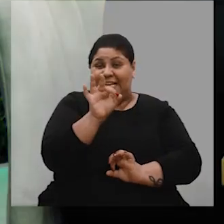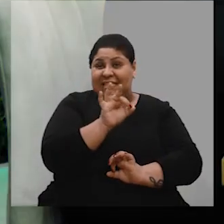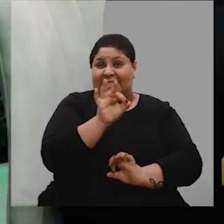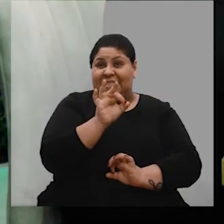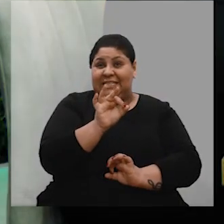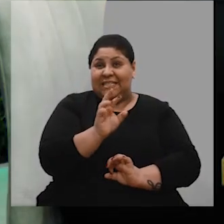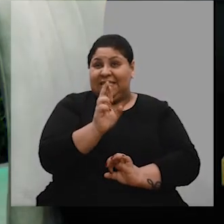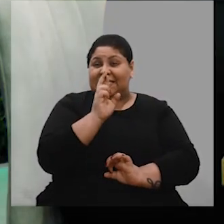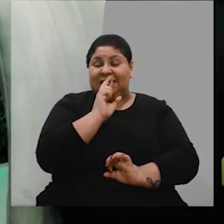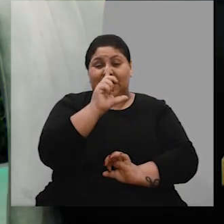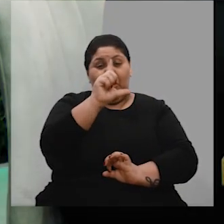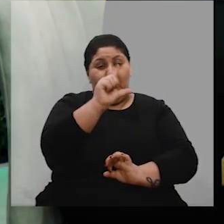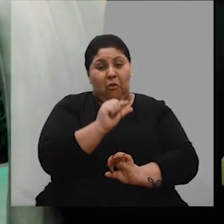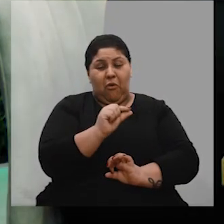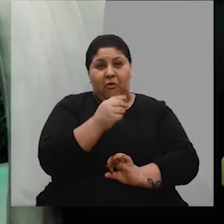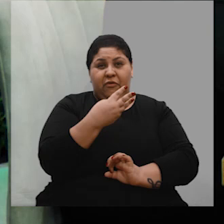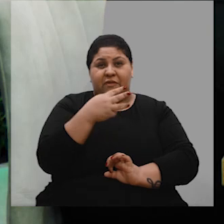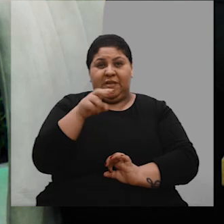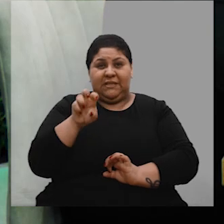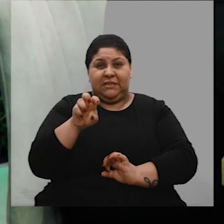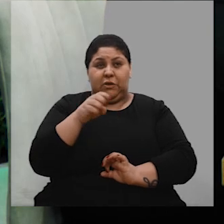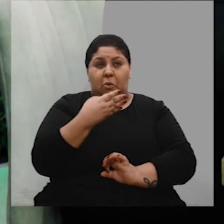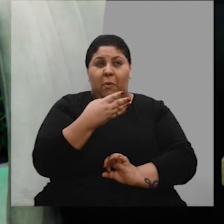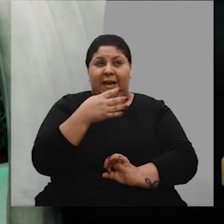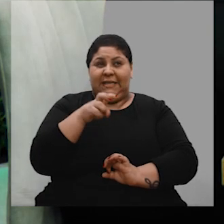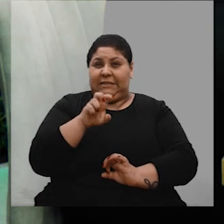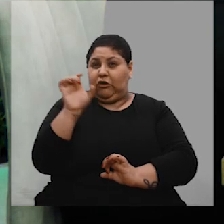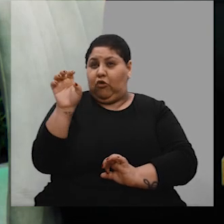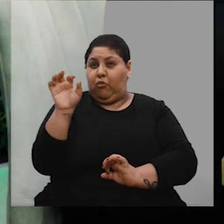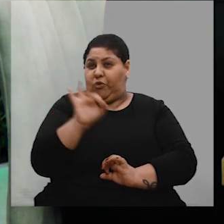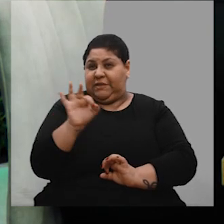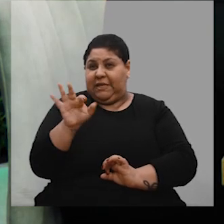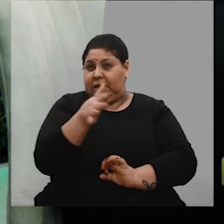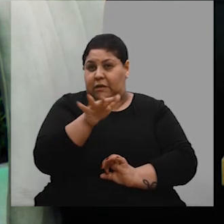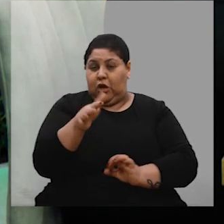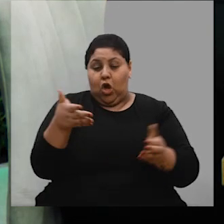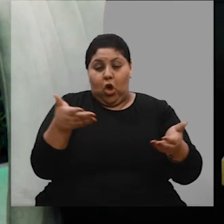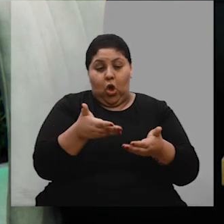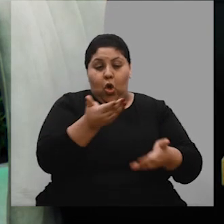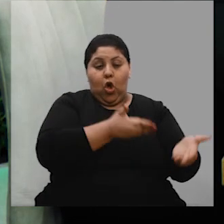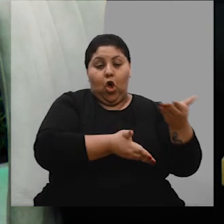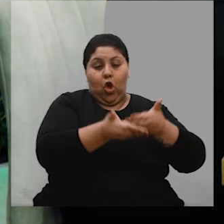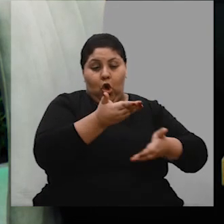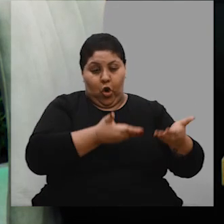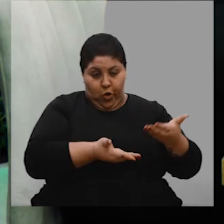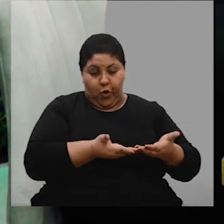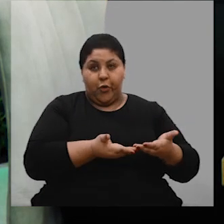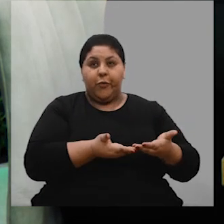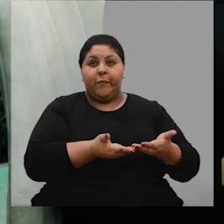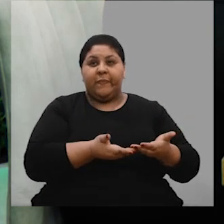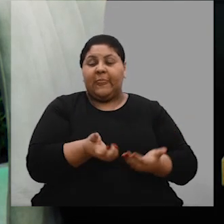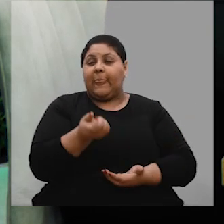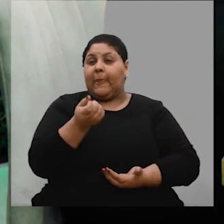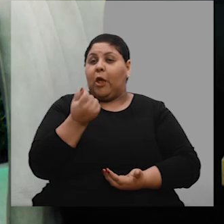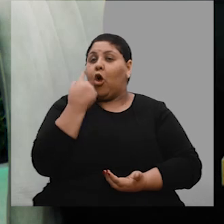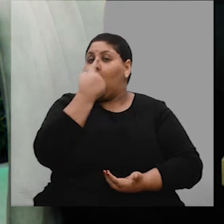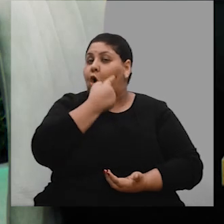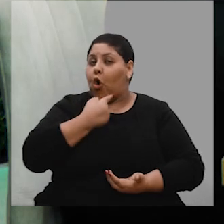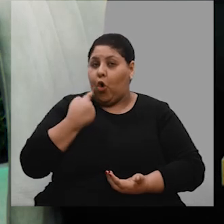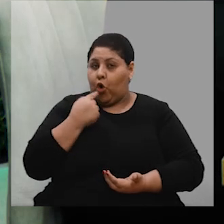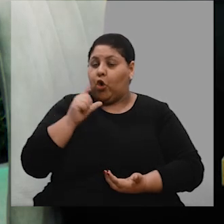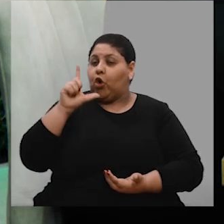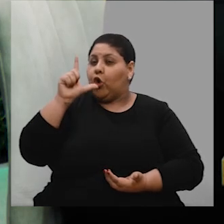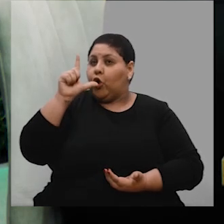resposta era baixa, 35%, 40%, 45%. E hoje o tratamento que a gente tem é um tratamento via oral,